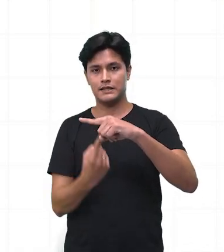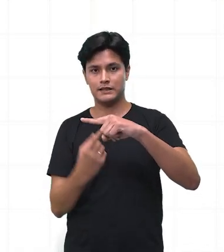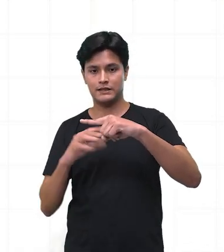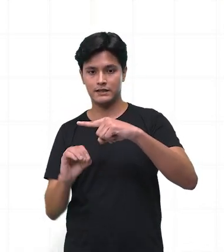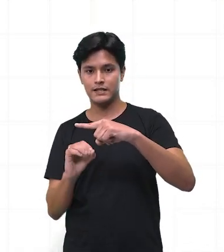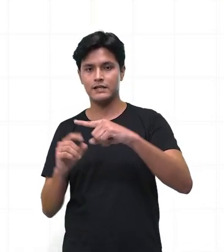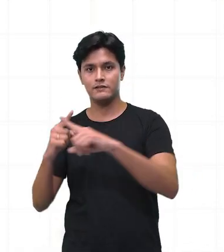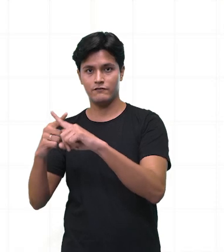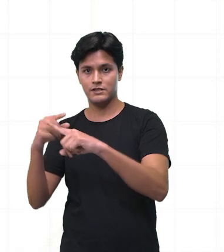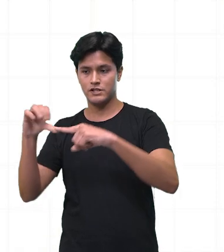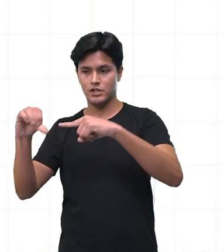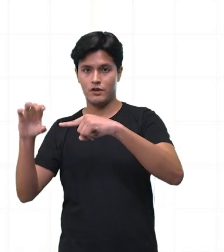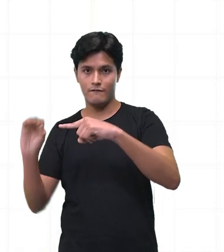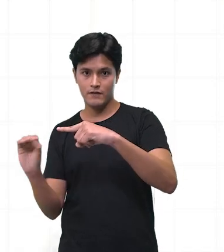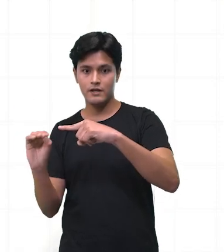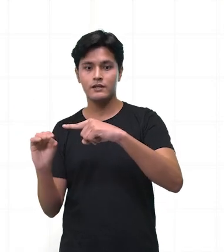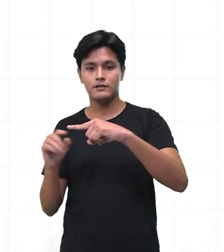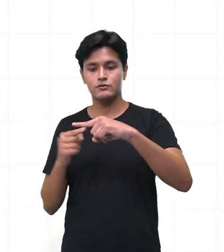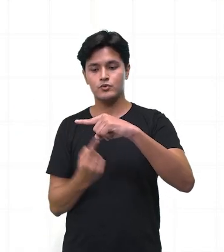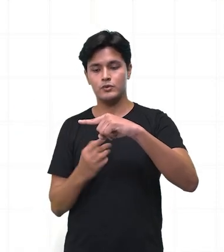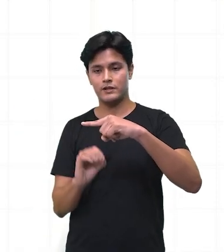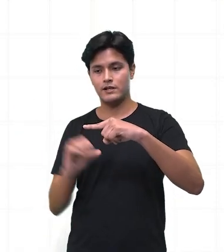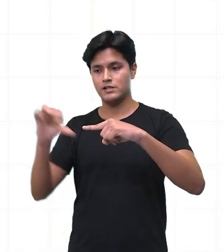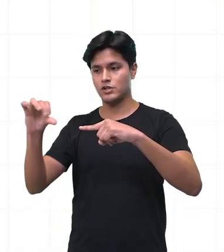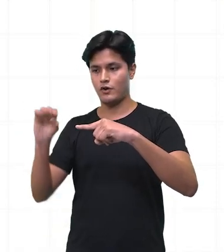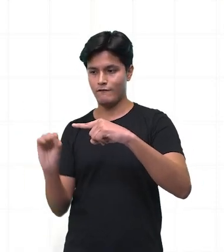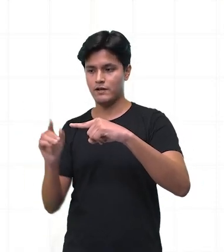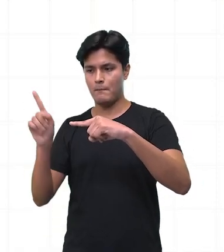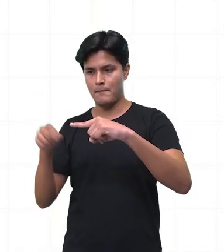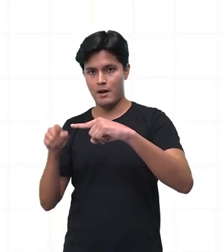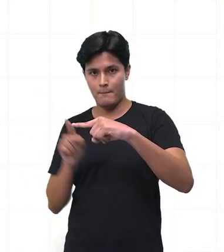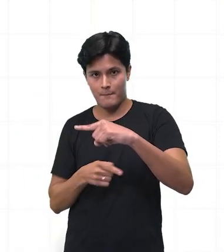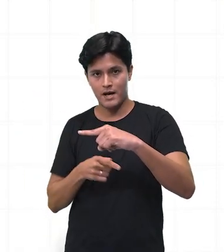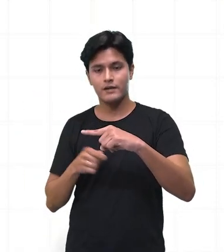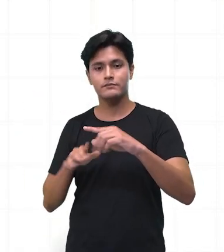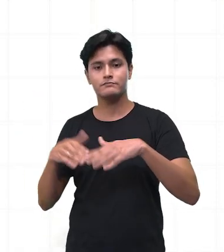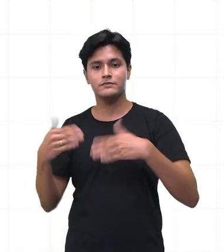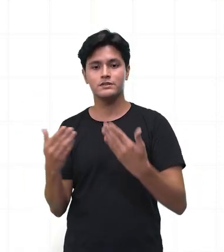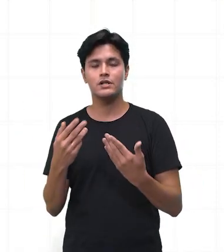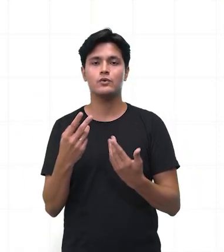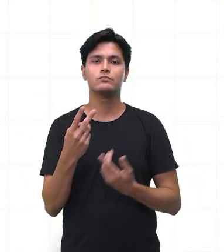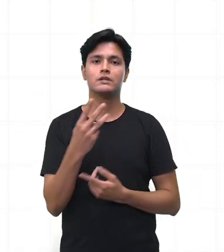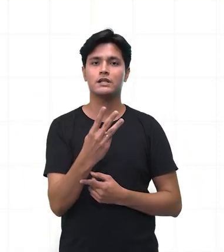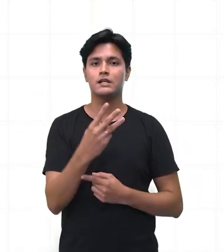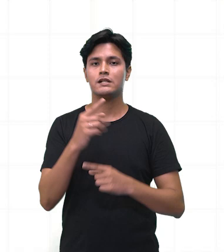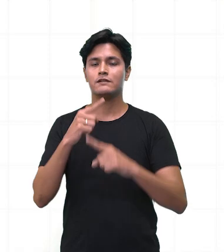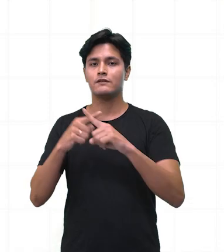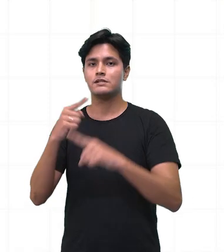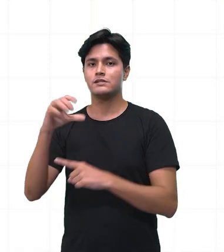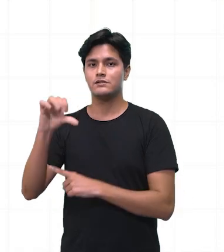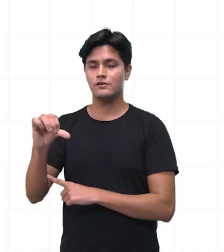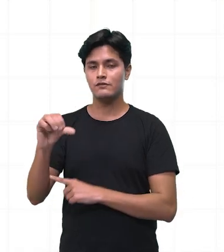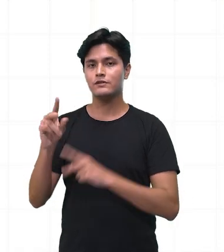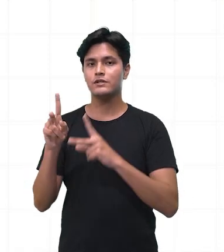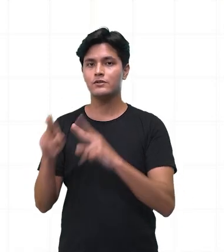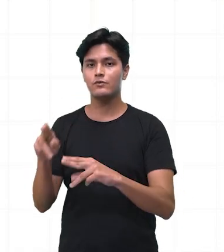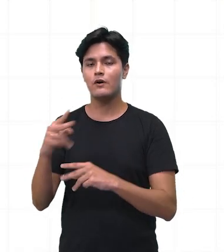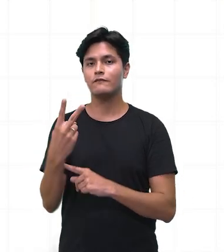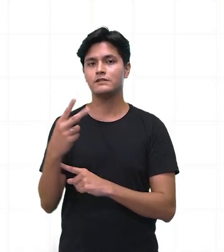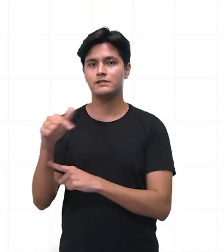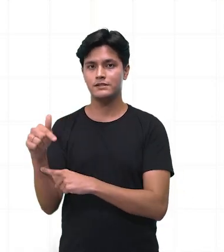é 9. E aí fica só essa multiplicação aqui, ó, 3 vezes 9. E 3 vezes 9 é igual a